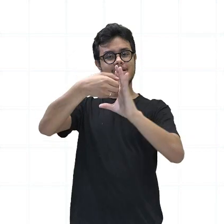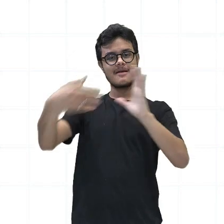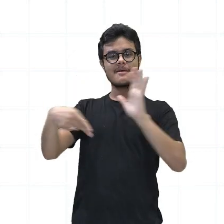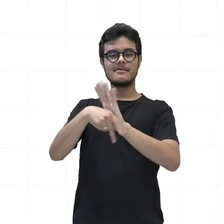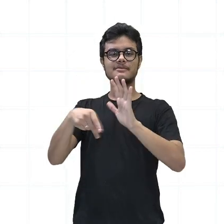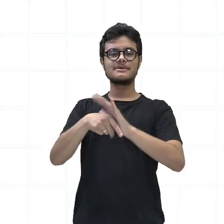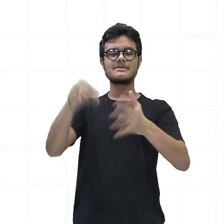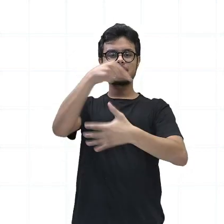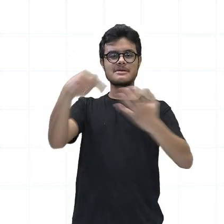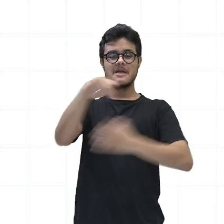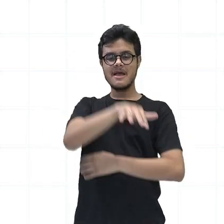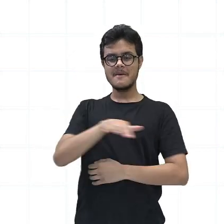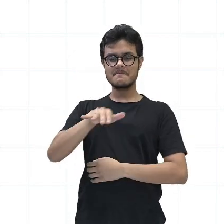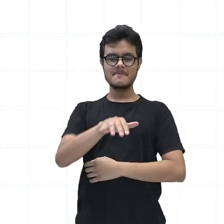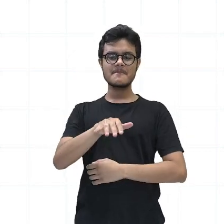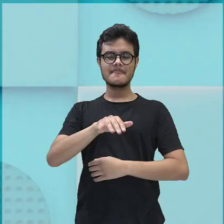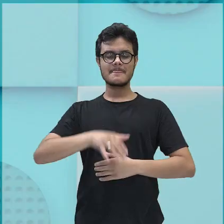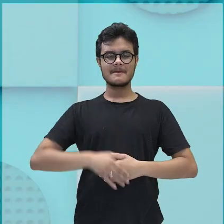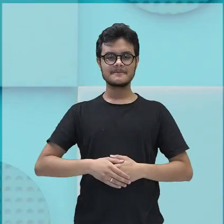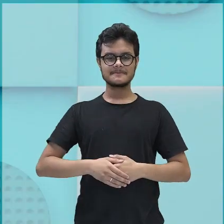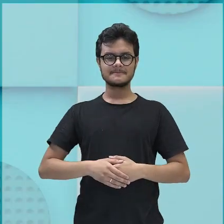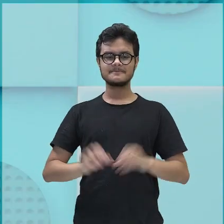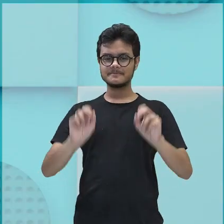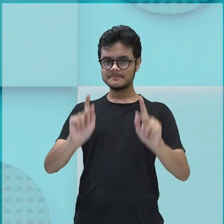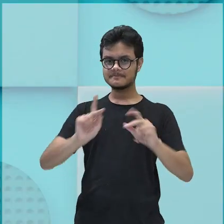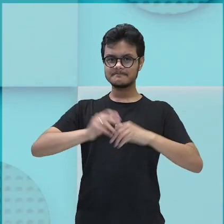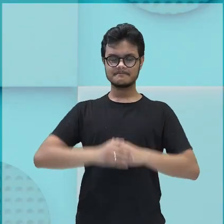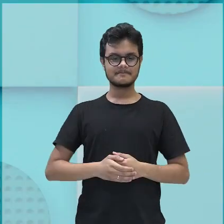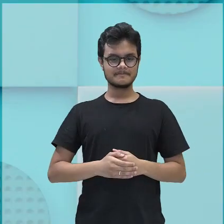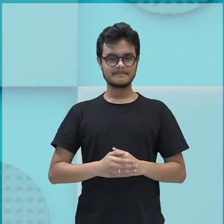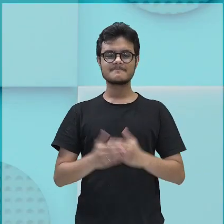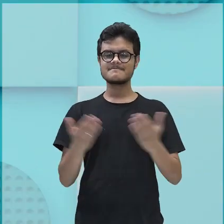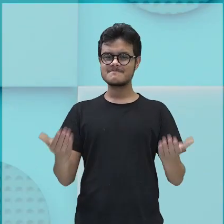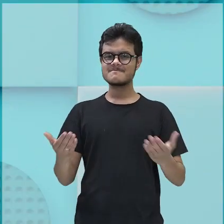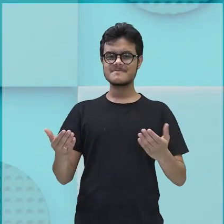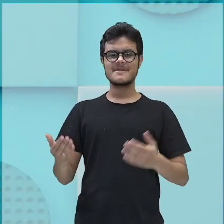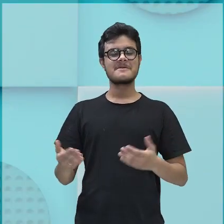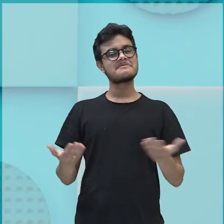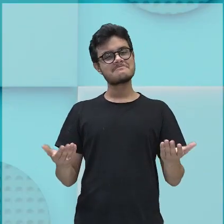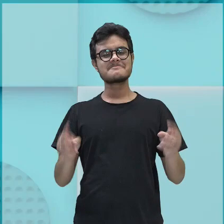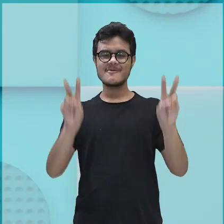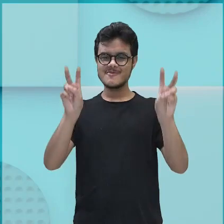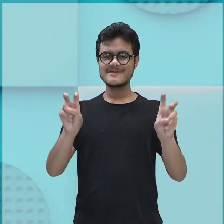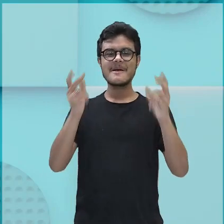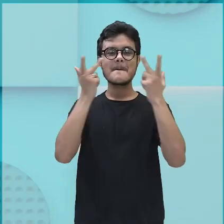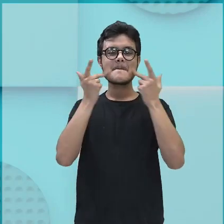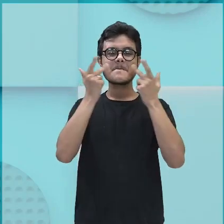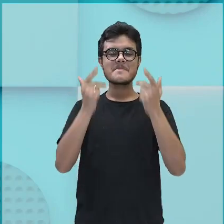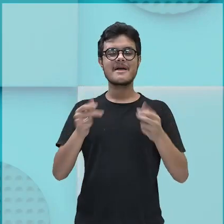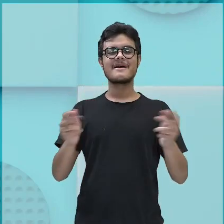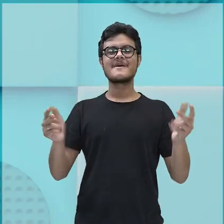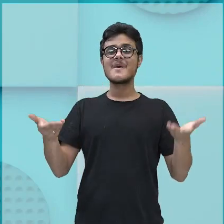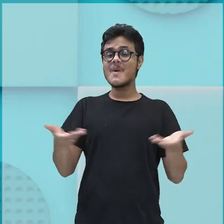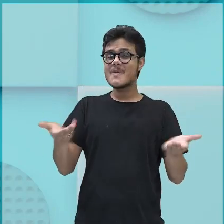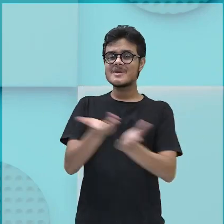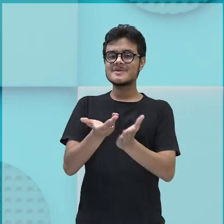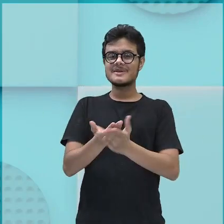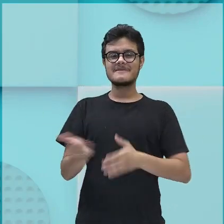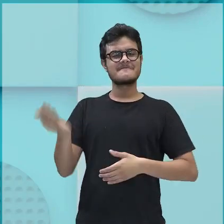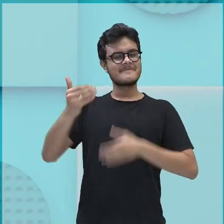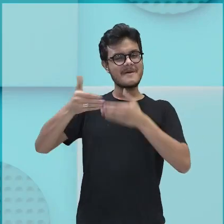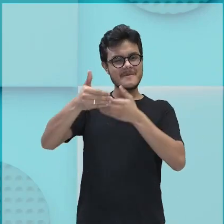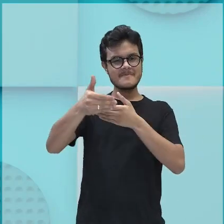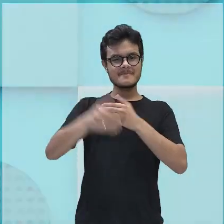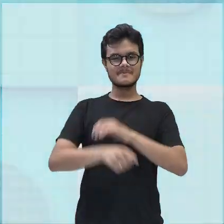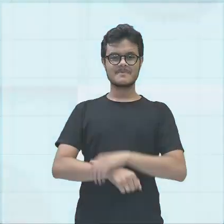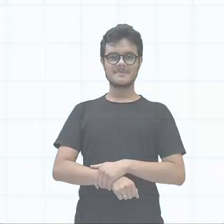e espaços e outros, certo? Então, que envolve o teatro, nós vamos ver na nossa aula de hoje. Vamos